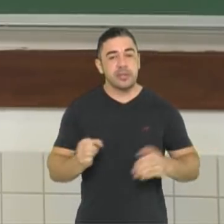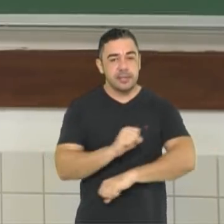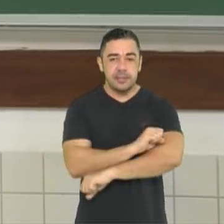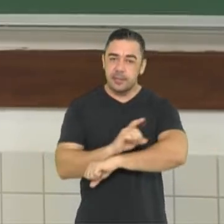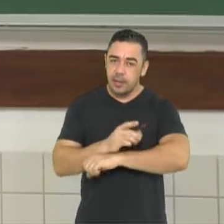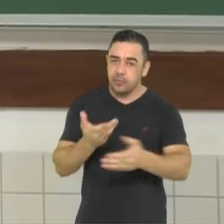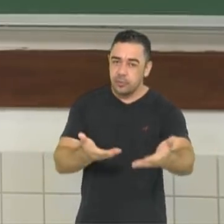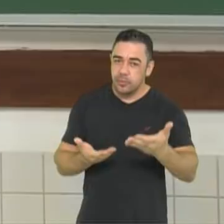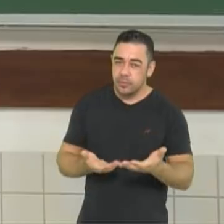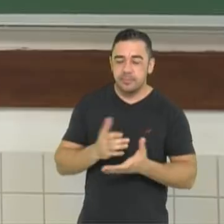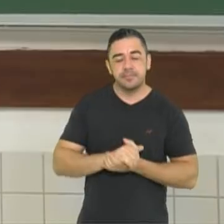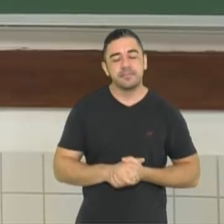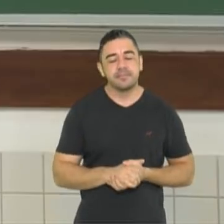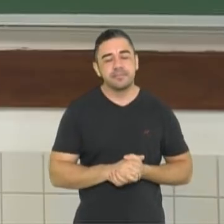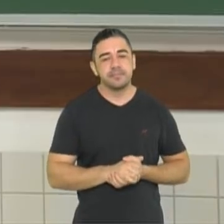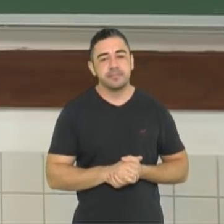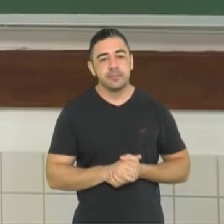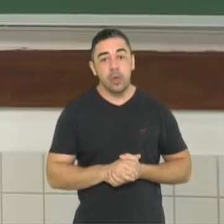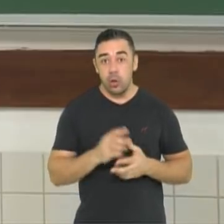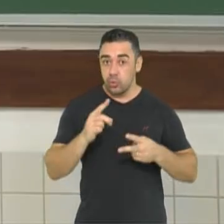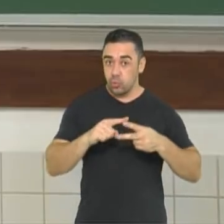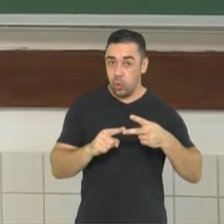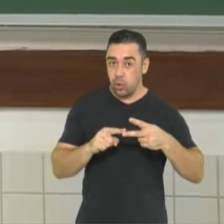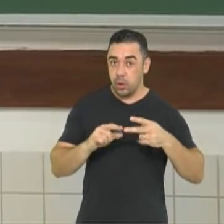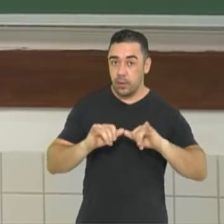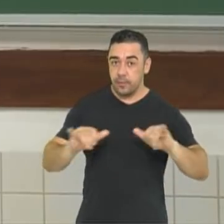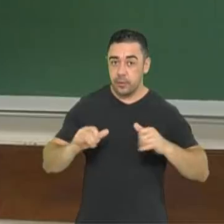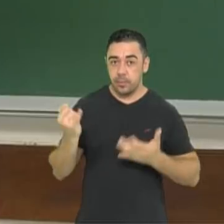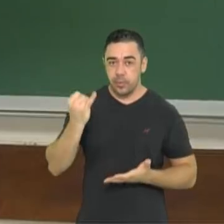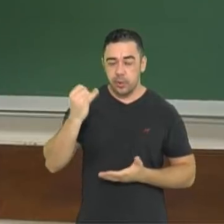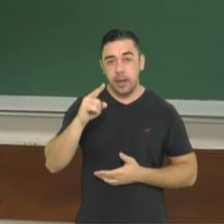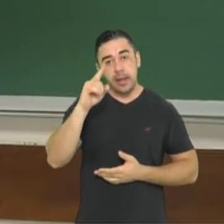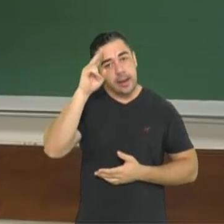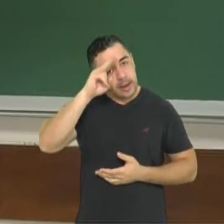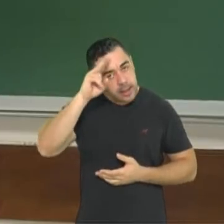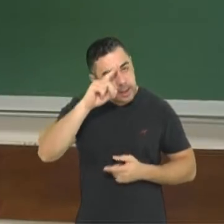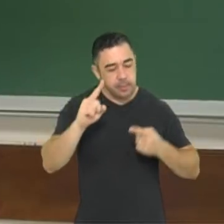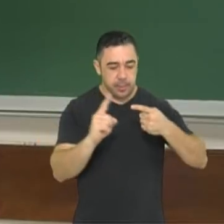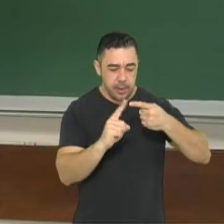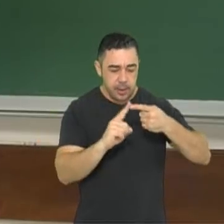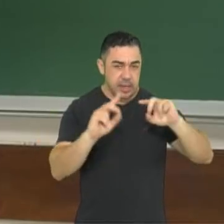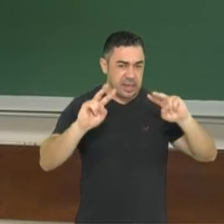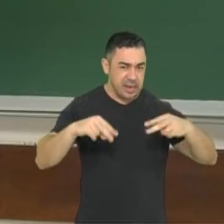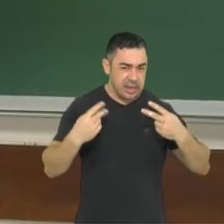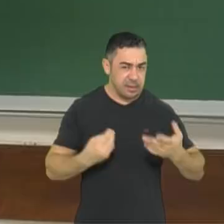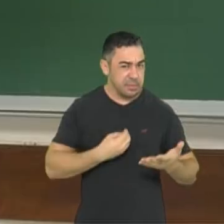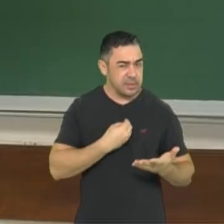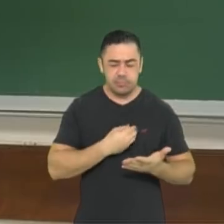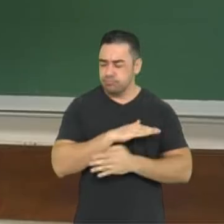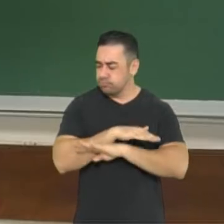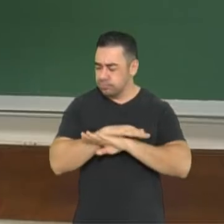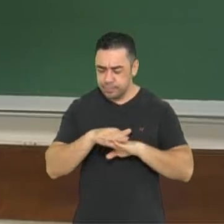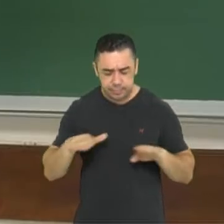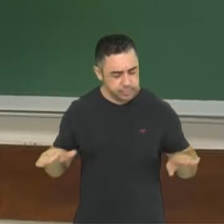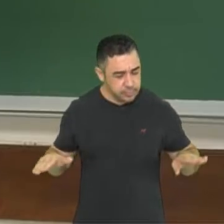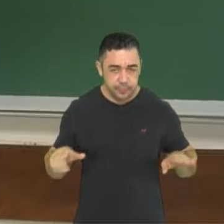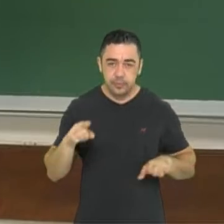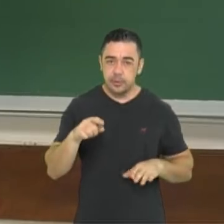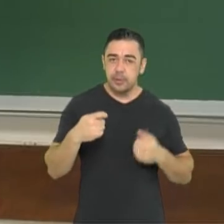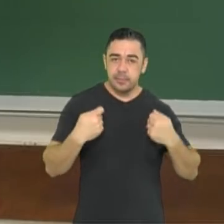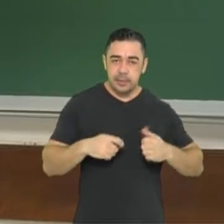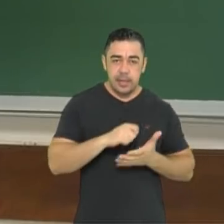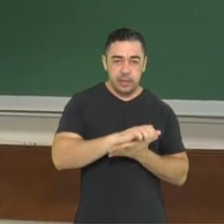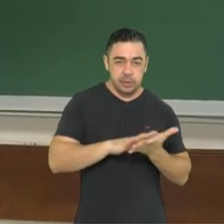Educação. Antes de nós começarmos nossa aula, temos dois recados bem importantes. Lembra daquele link de presença que agora não tem mais. O